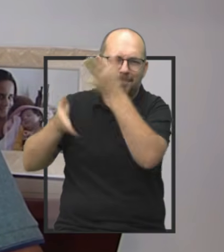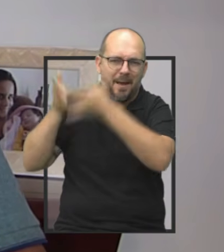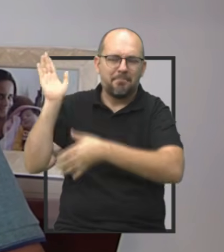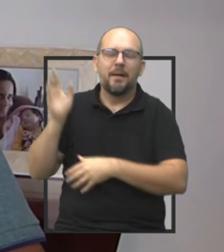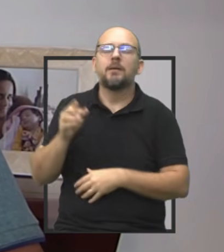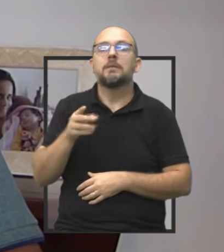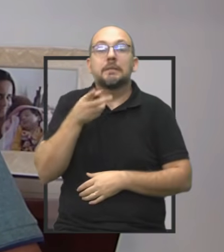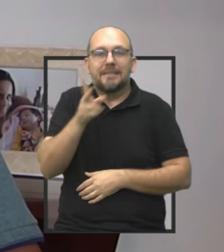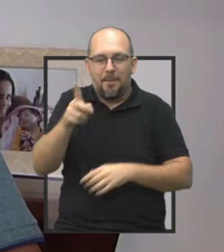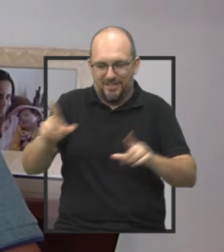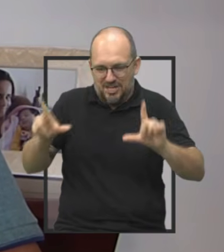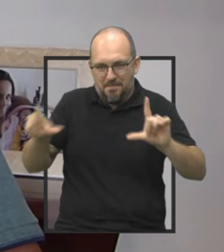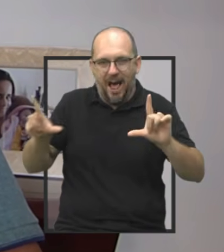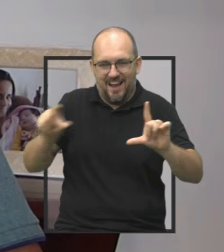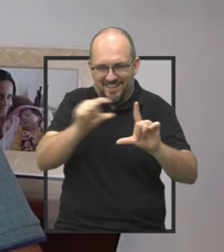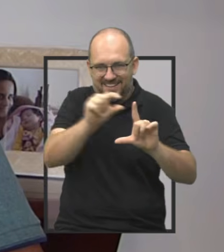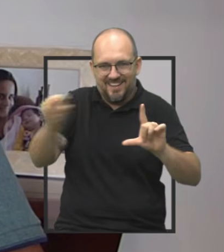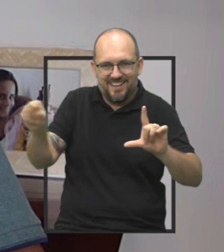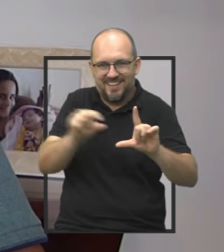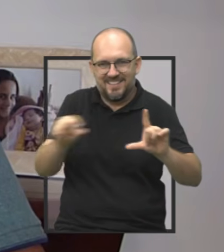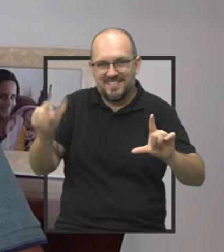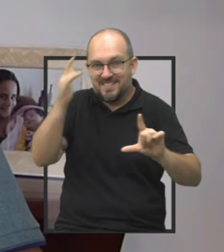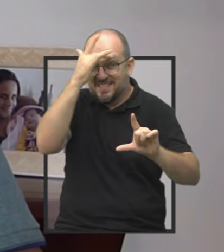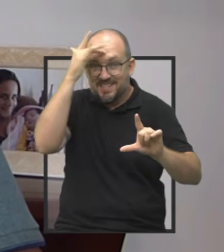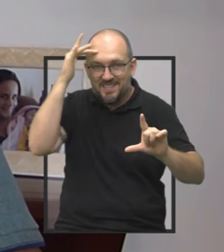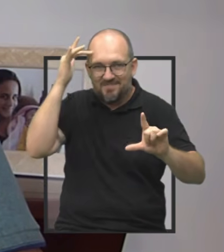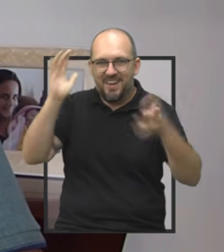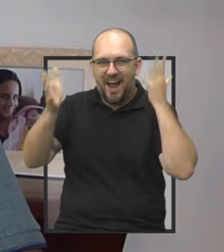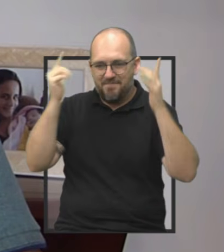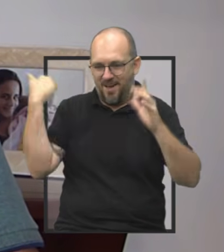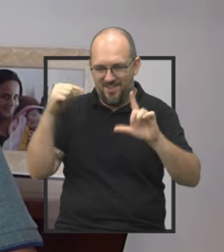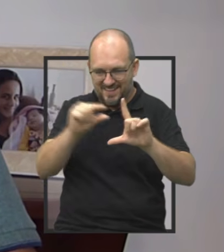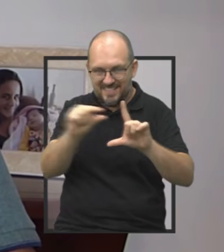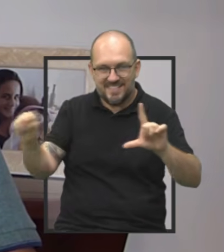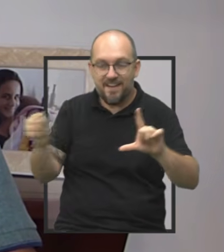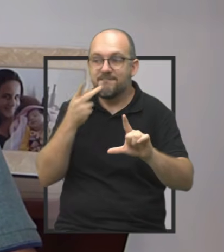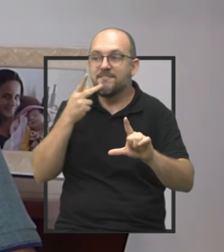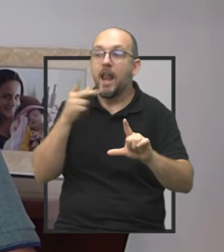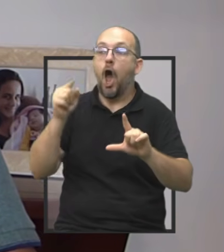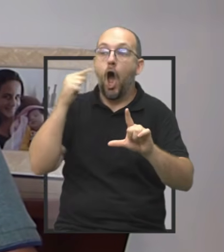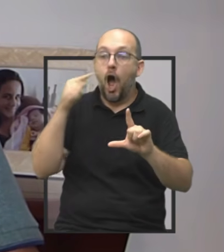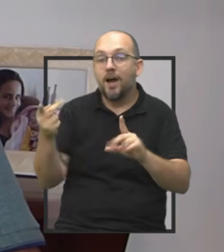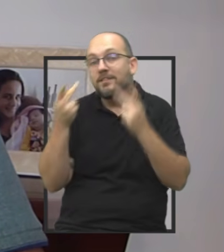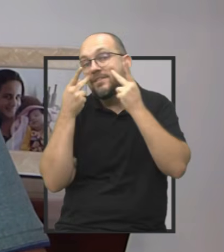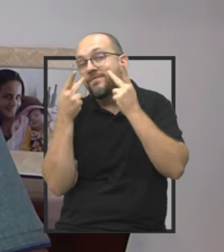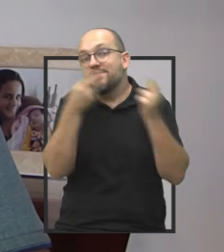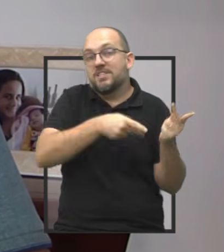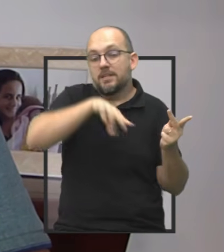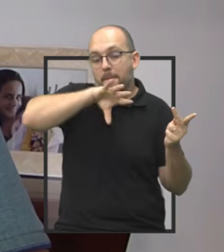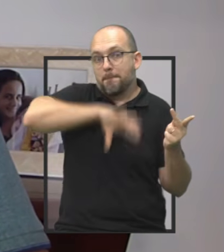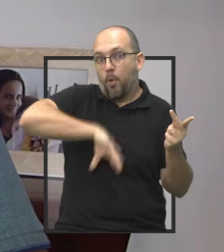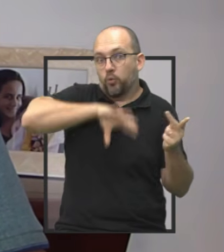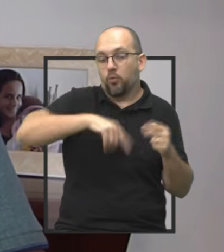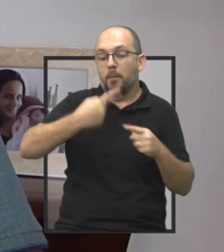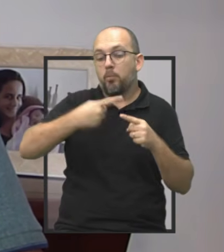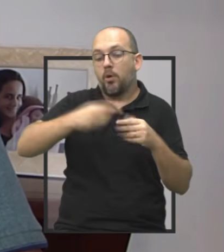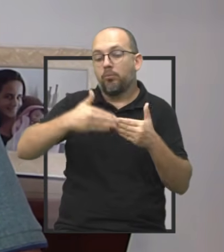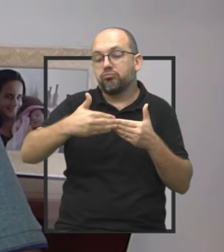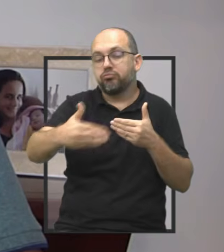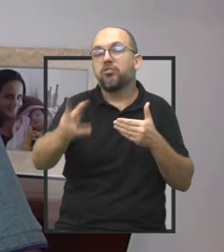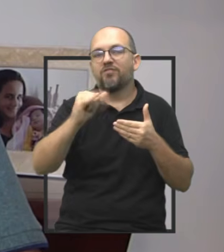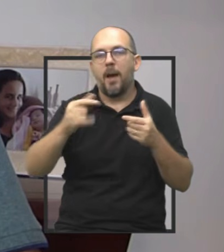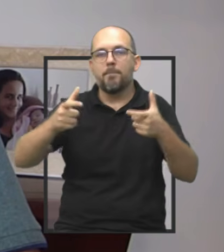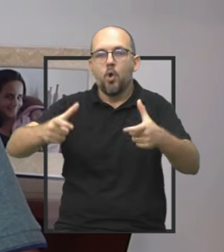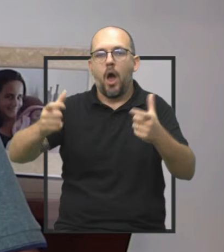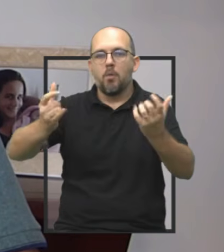para Mato Grosso. E as pessoas escreveram a trazer uns caminhões. Visite o distrito de